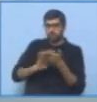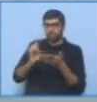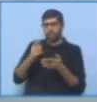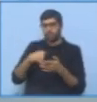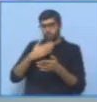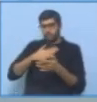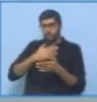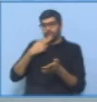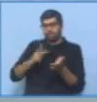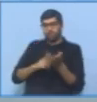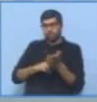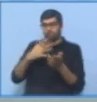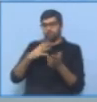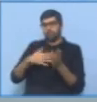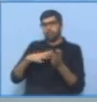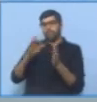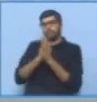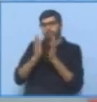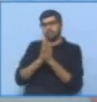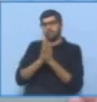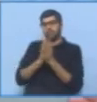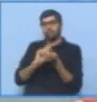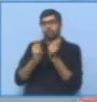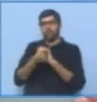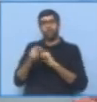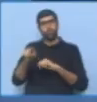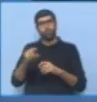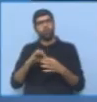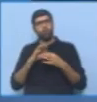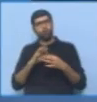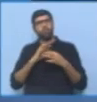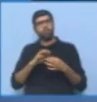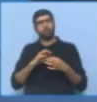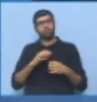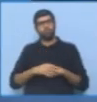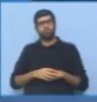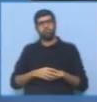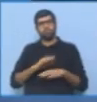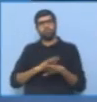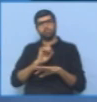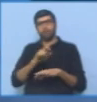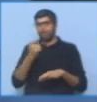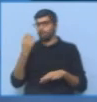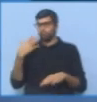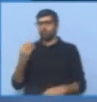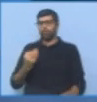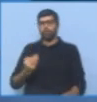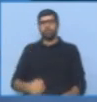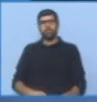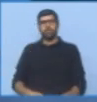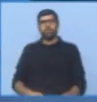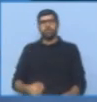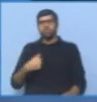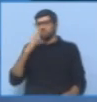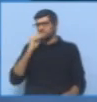eu teria um contributo a dar à liturgia. Eu estou muito em sintonia, tanto que, muito recentemente, em, não